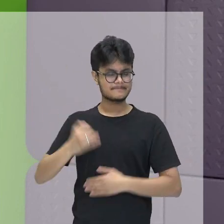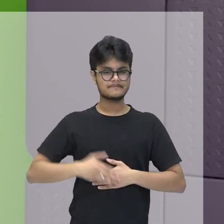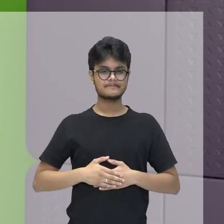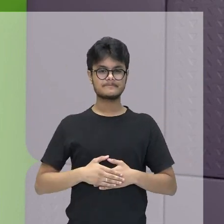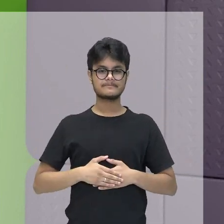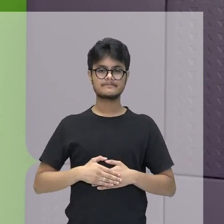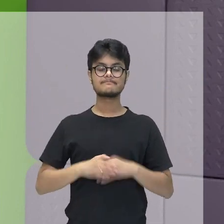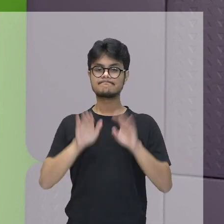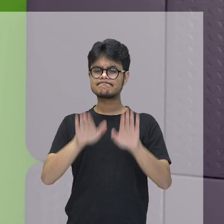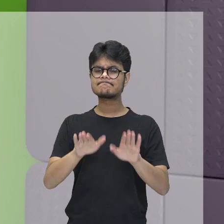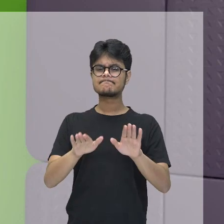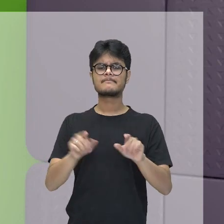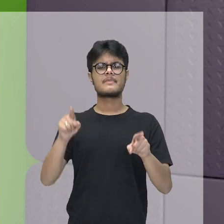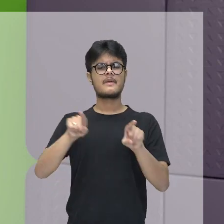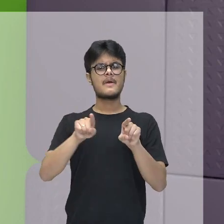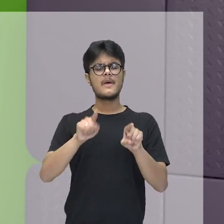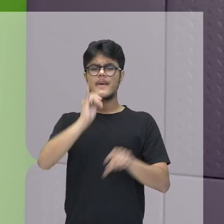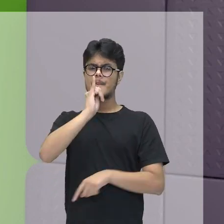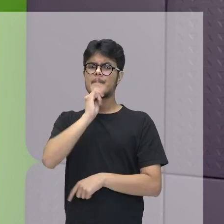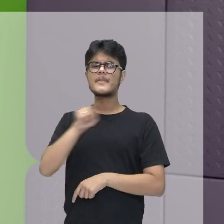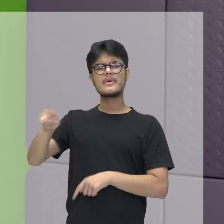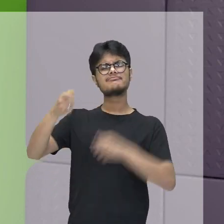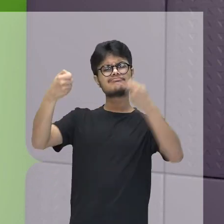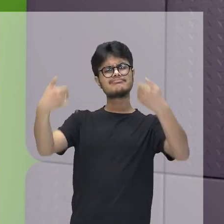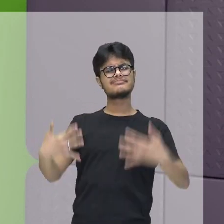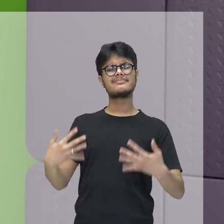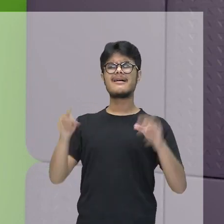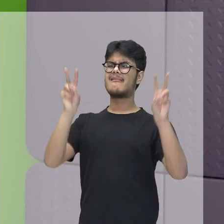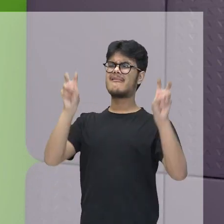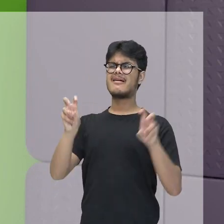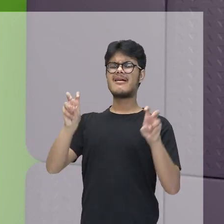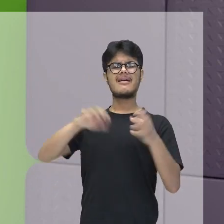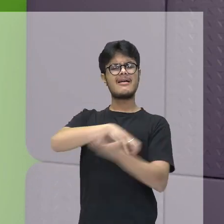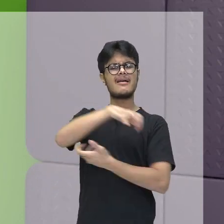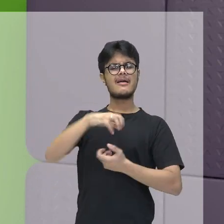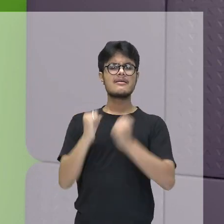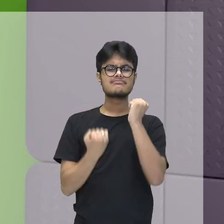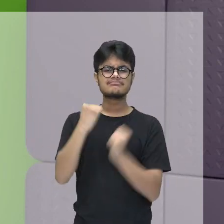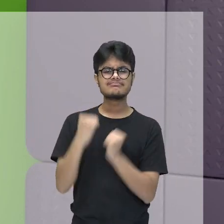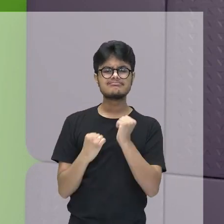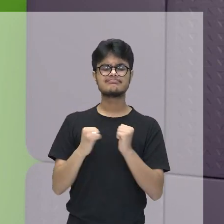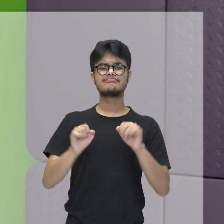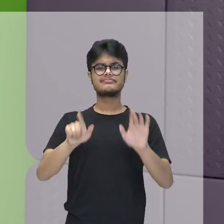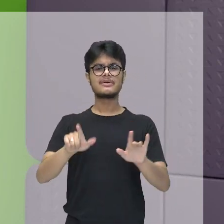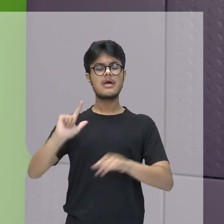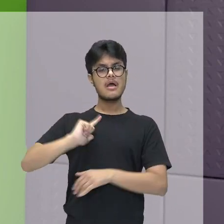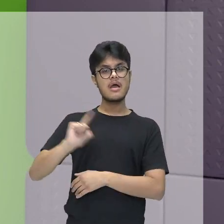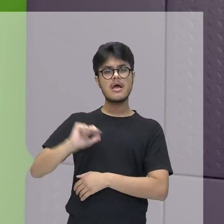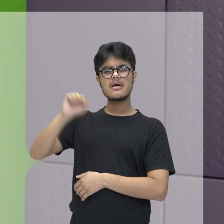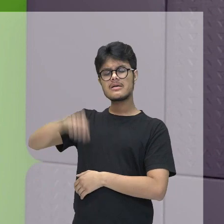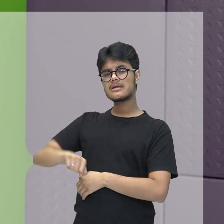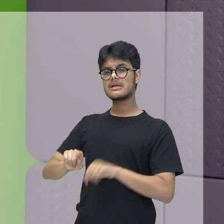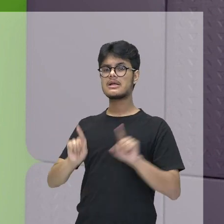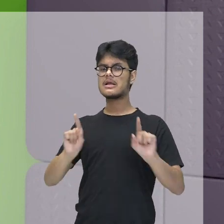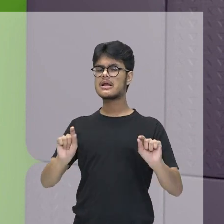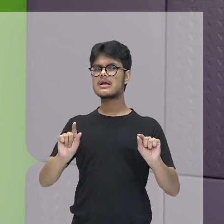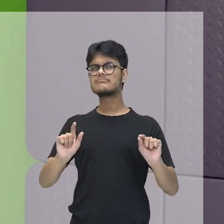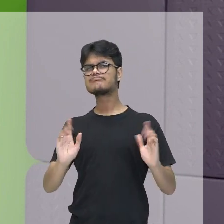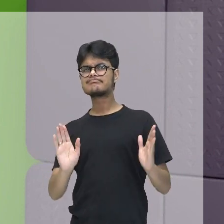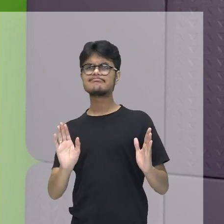Industrial. Normalmente, quando você for ler a respeito dessa questão, você vai ver que a Revolução Industrial está dividida comumente em